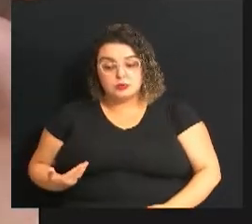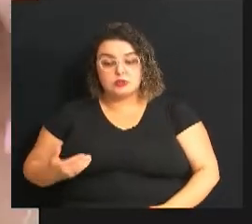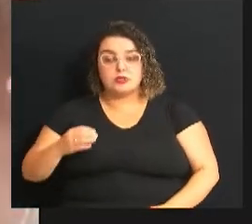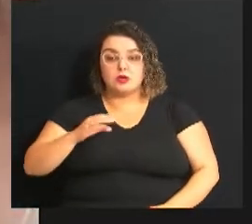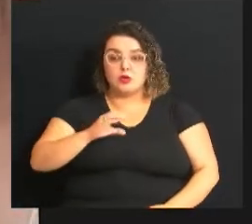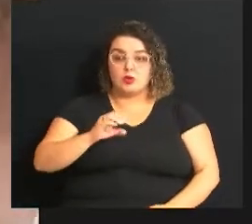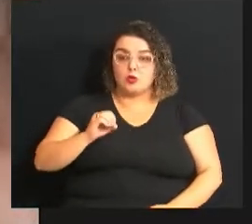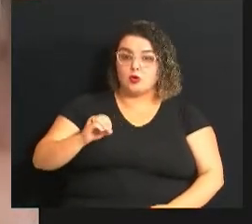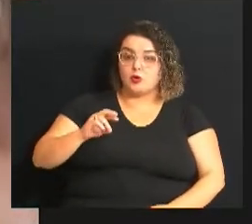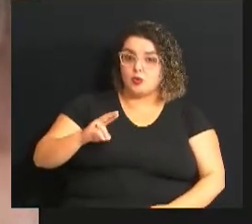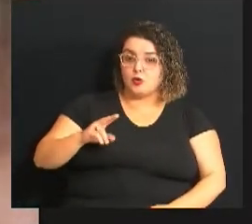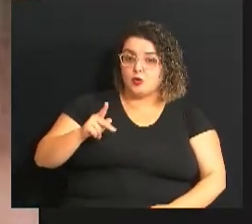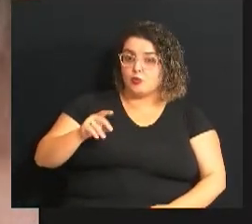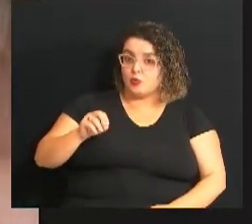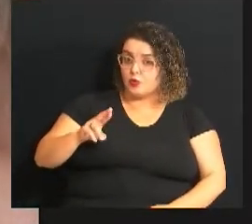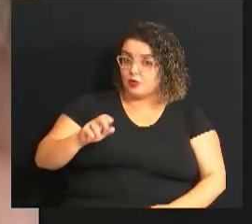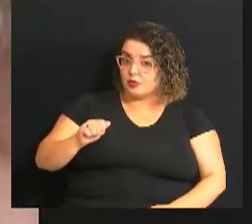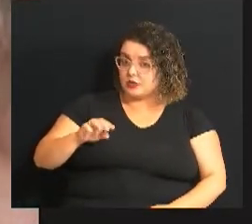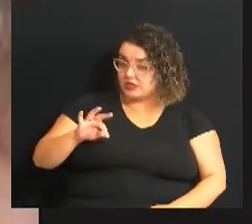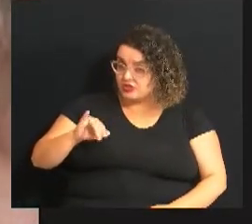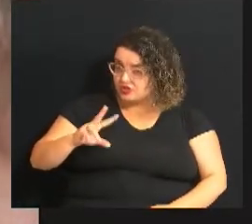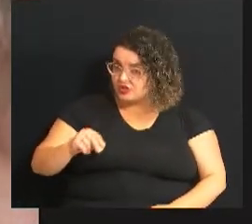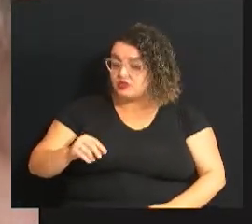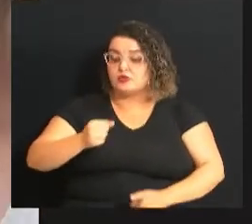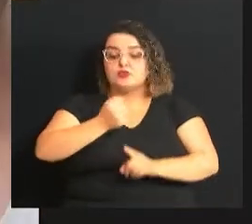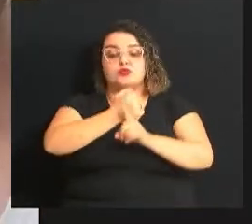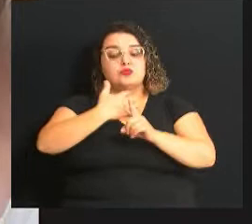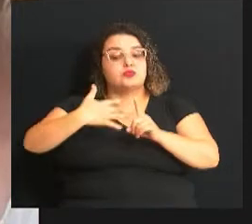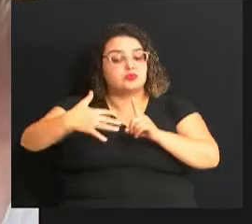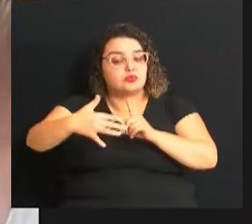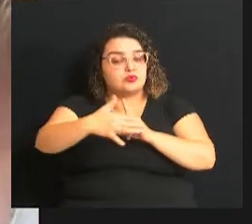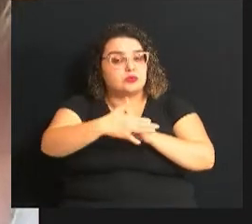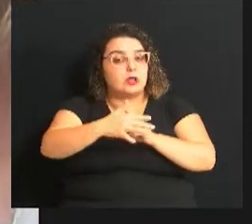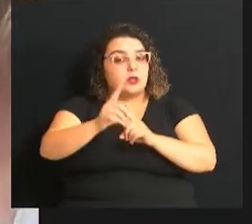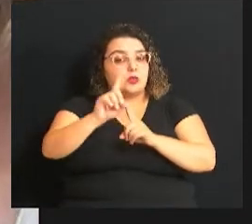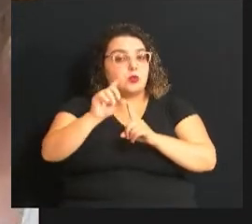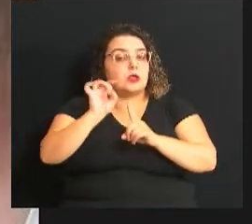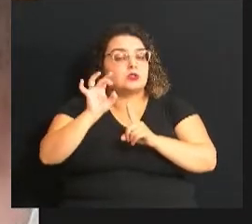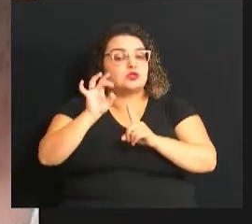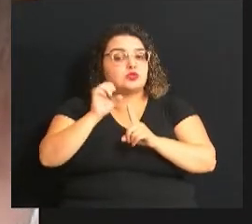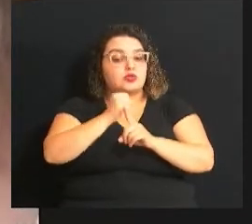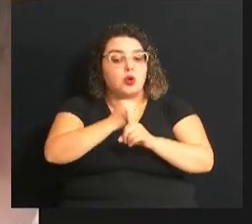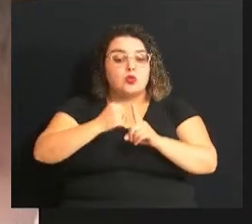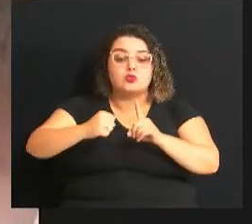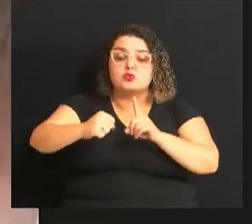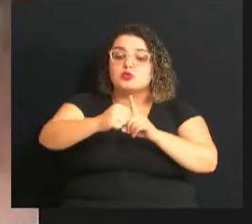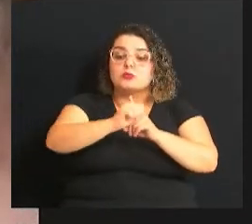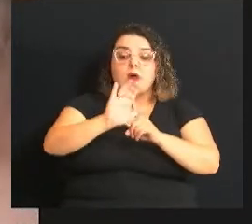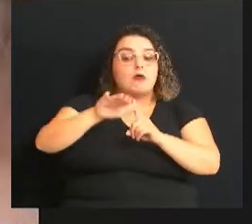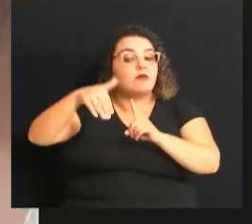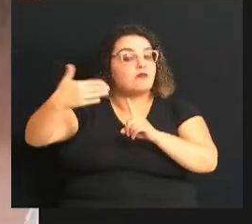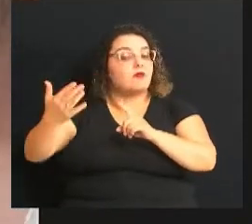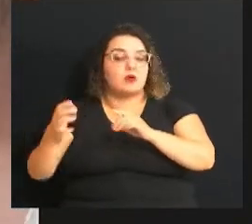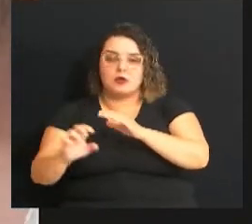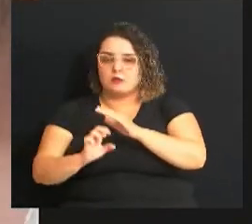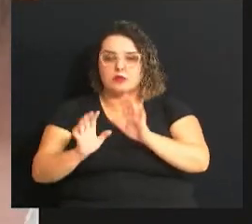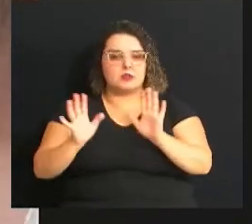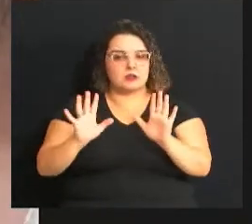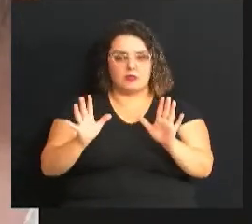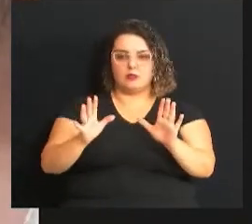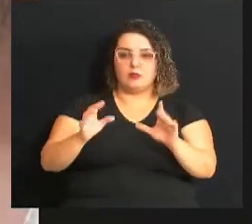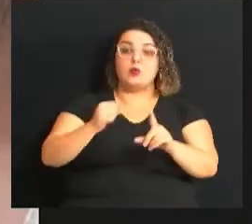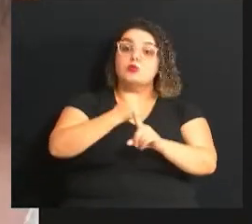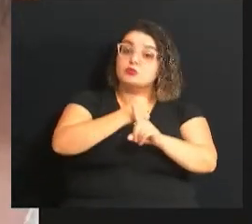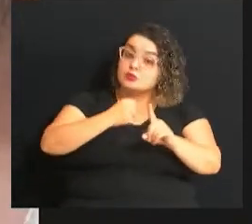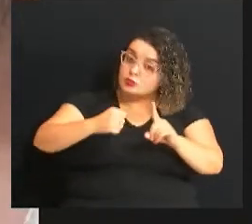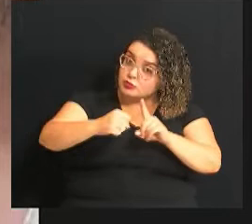está falando do social, e quando eu falo do social, não é o social fora da empresa, eu tenho que começar um social dentro